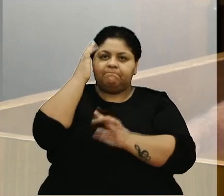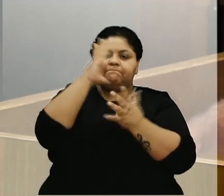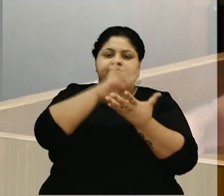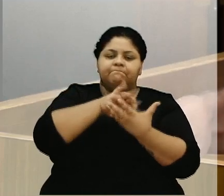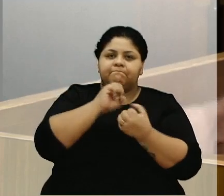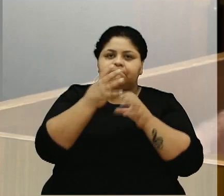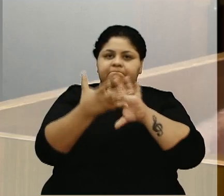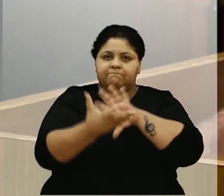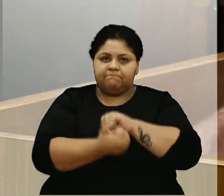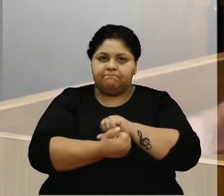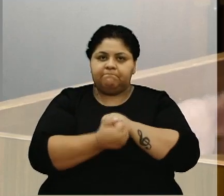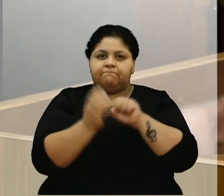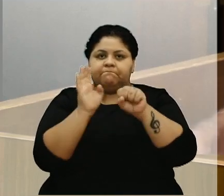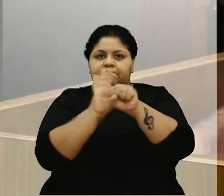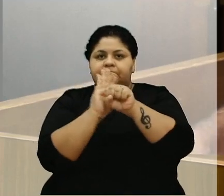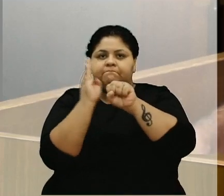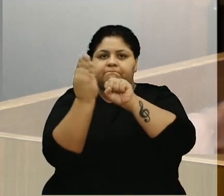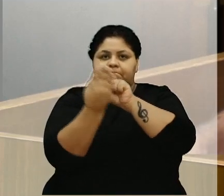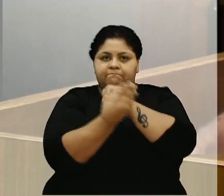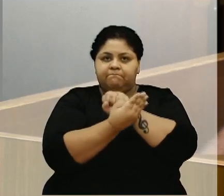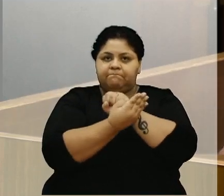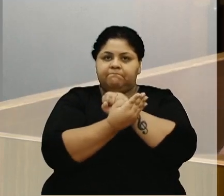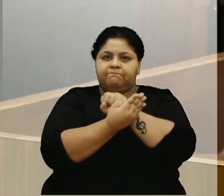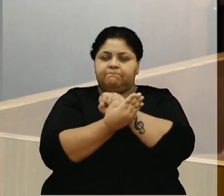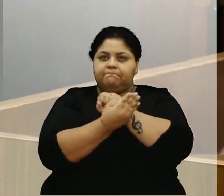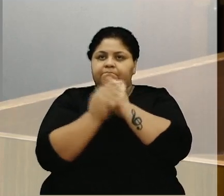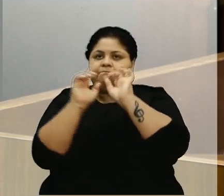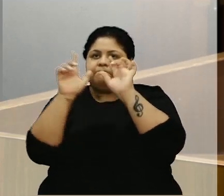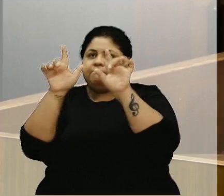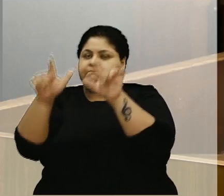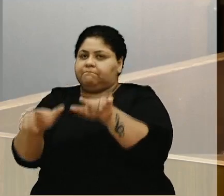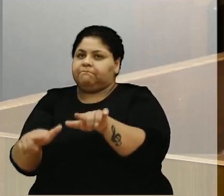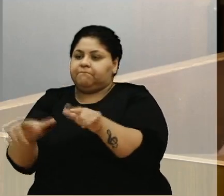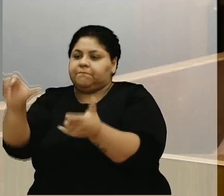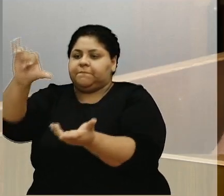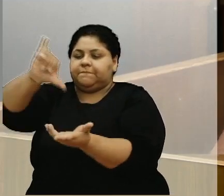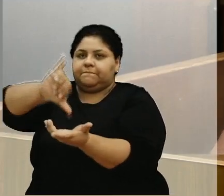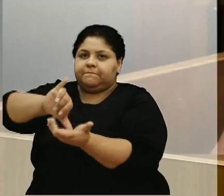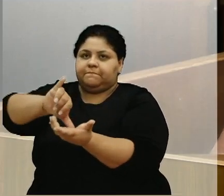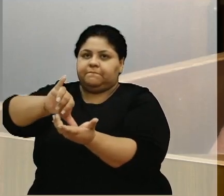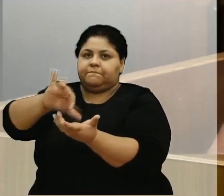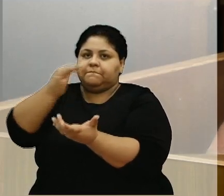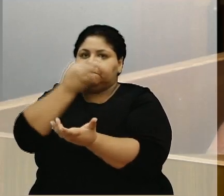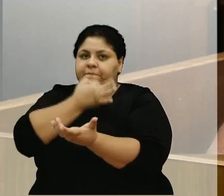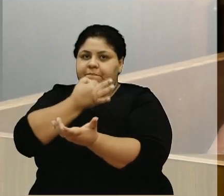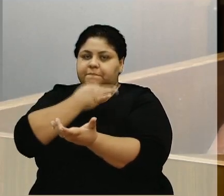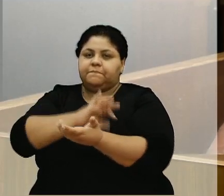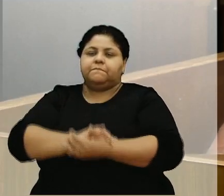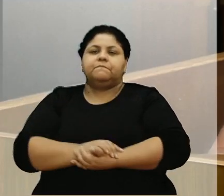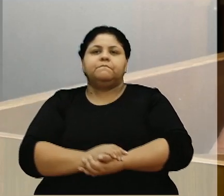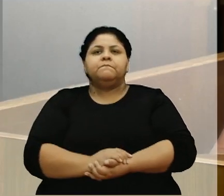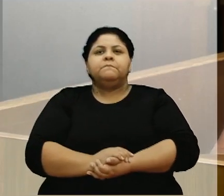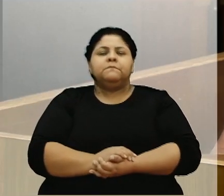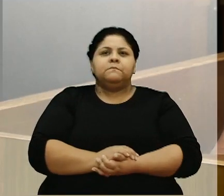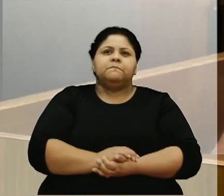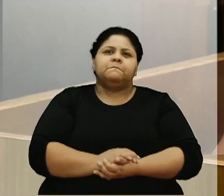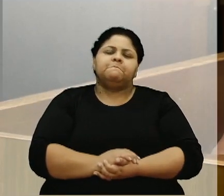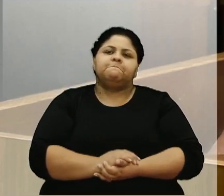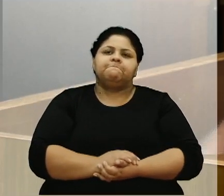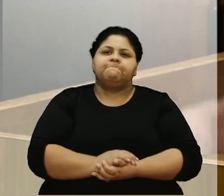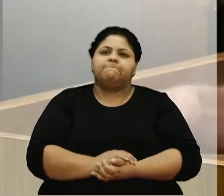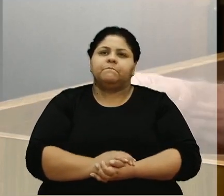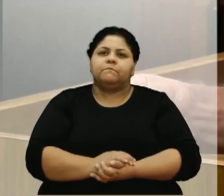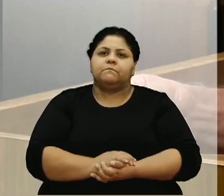artesanato nos bairros, nas áreas central de Caxias do Sul. É